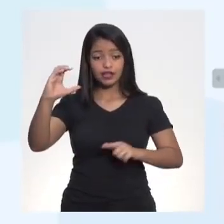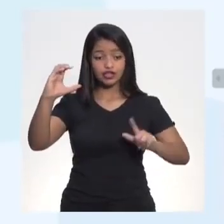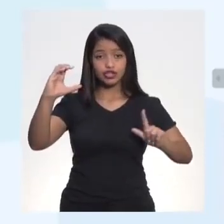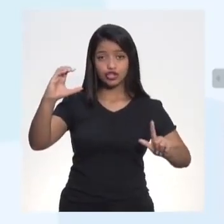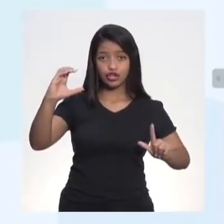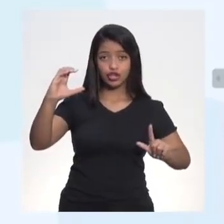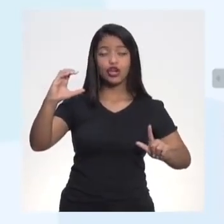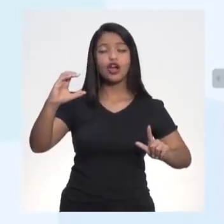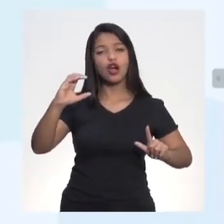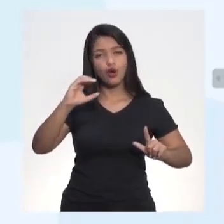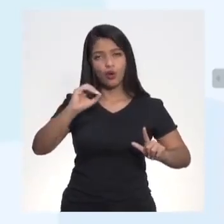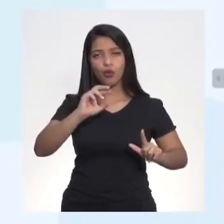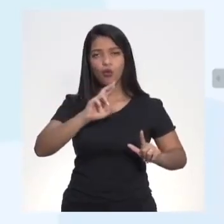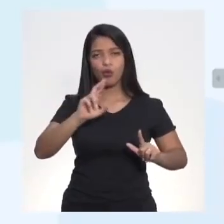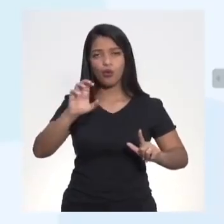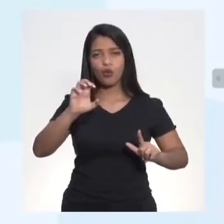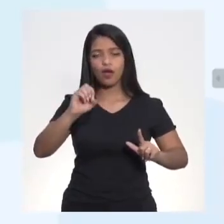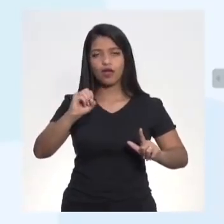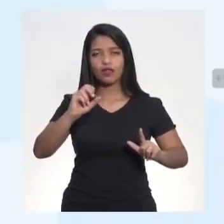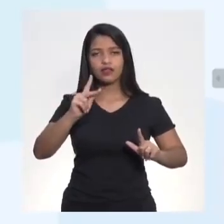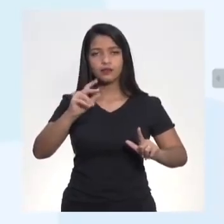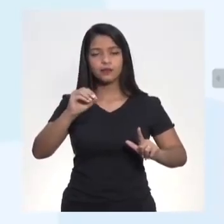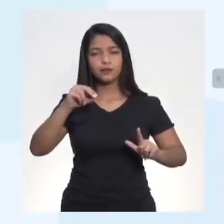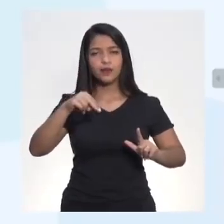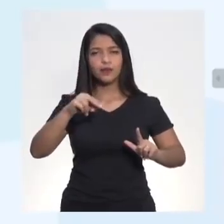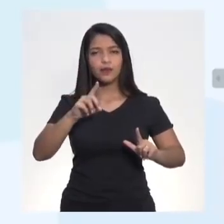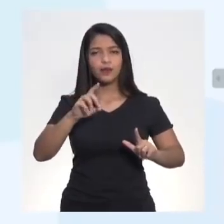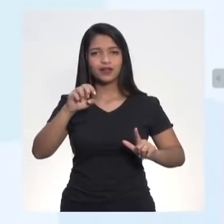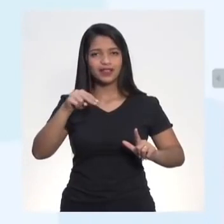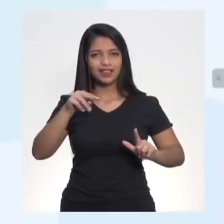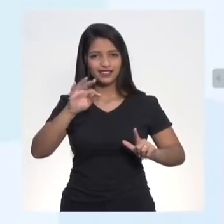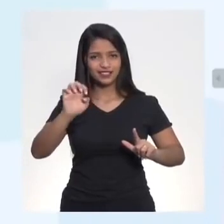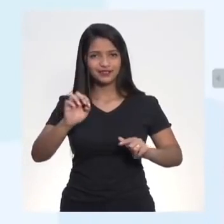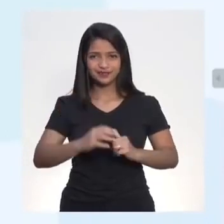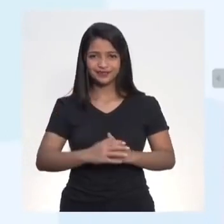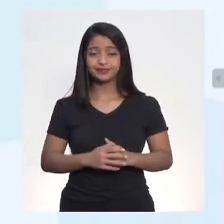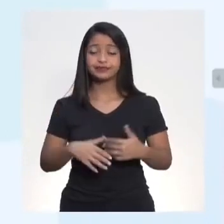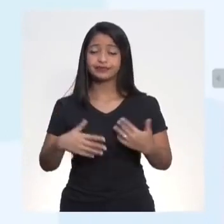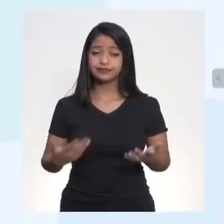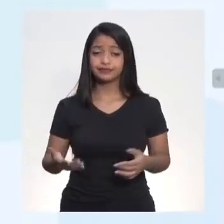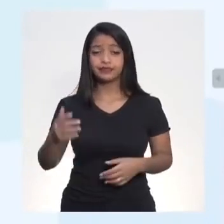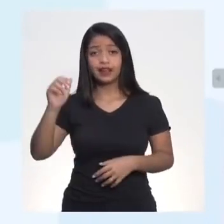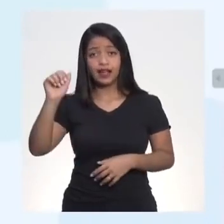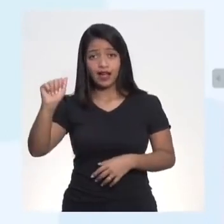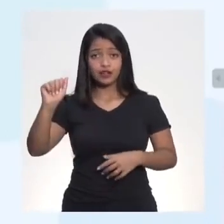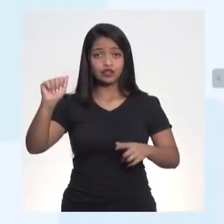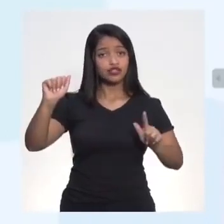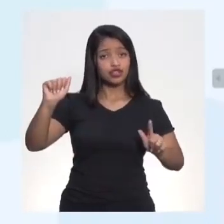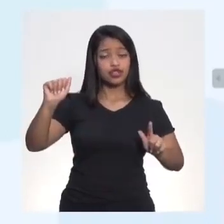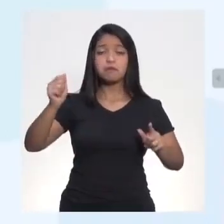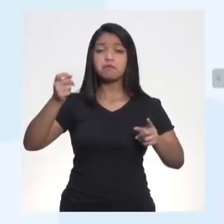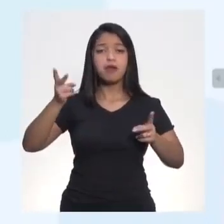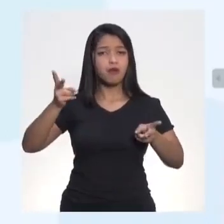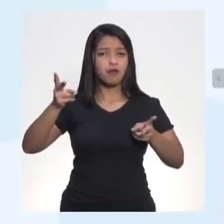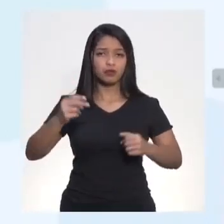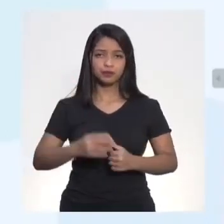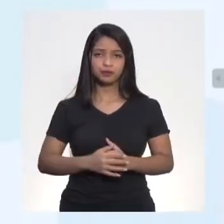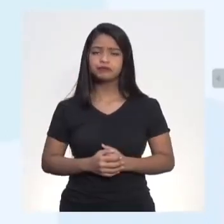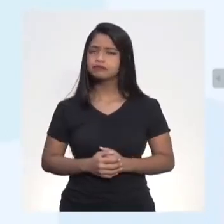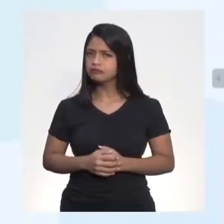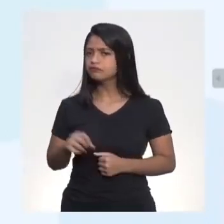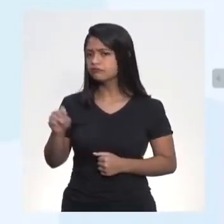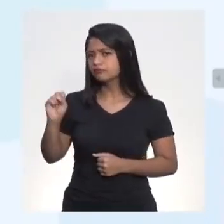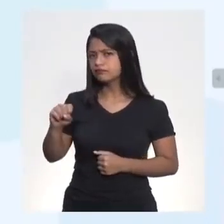Isso. Então, eu posso dizer que o ângulo A e o ângulo G, digamos que são o mesmo aqui. Sim, só que